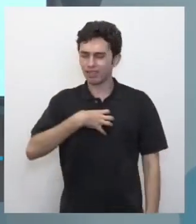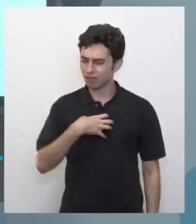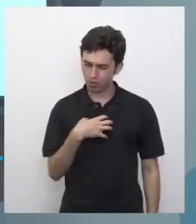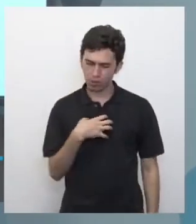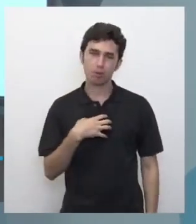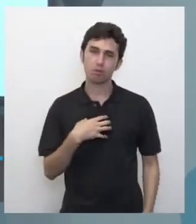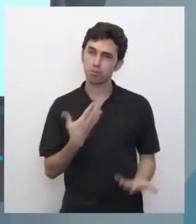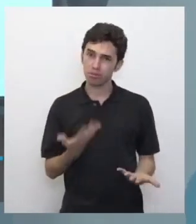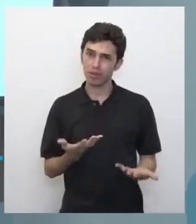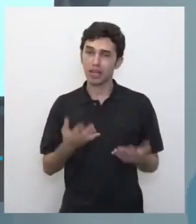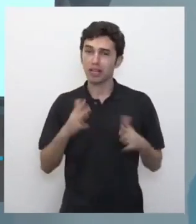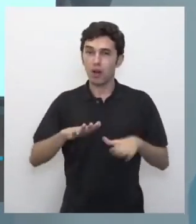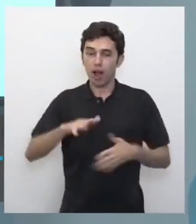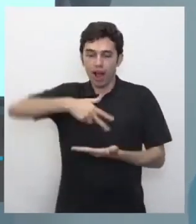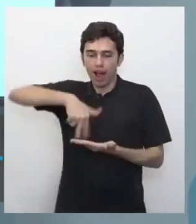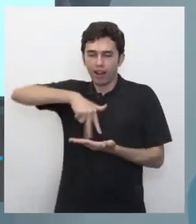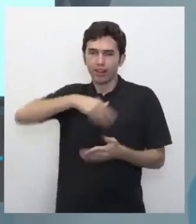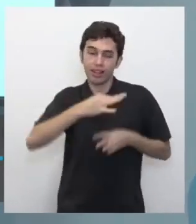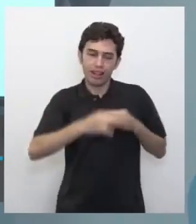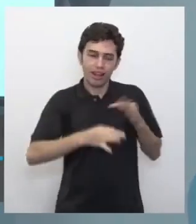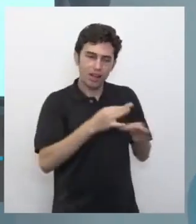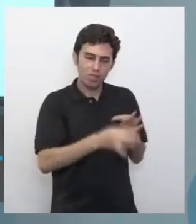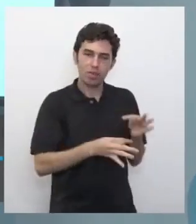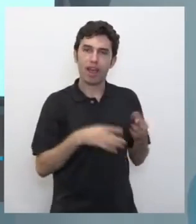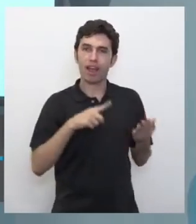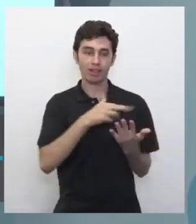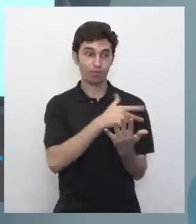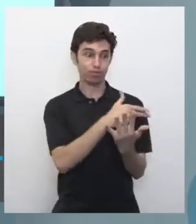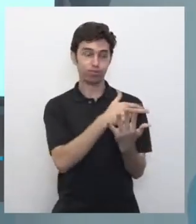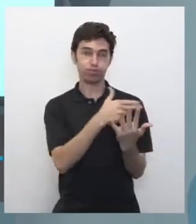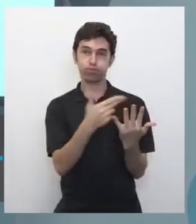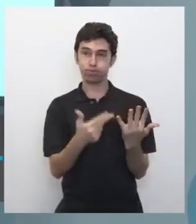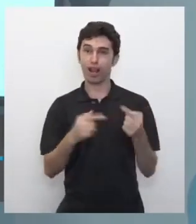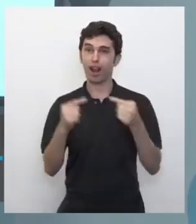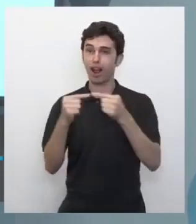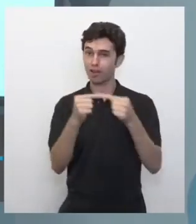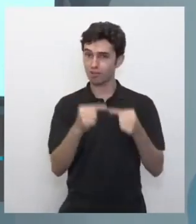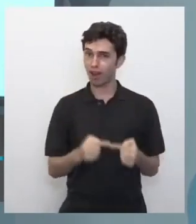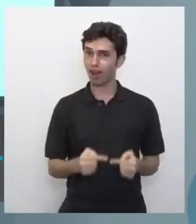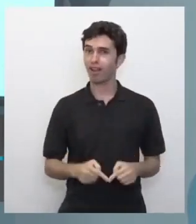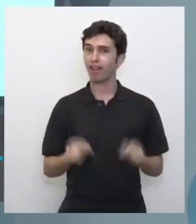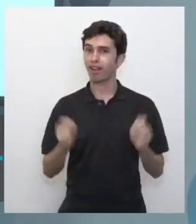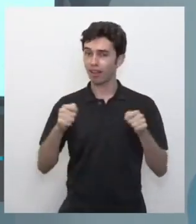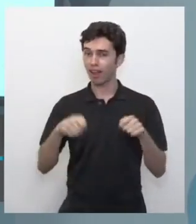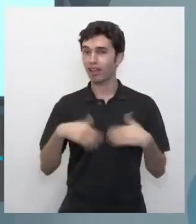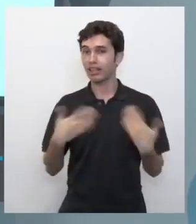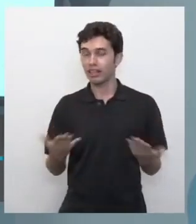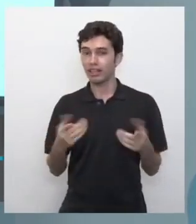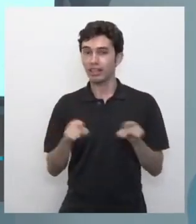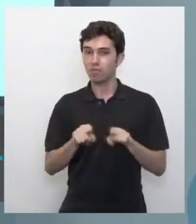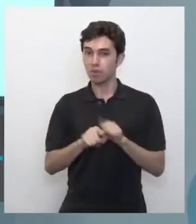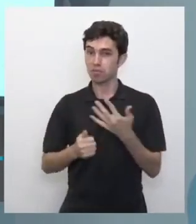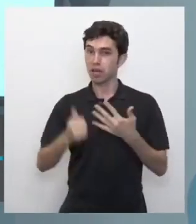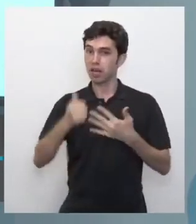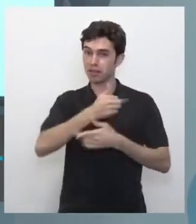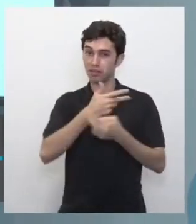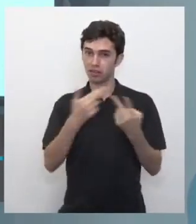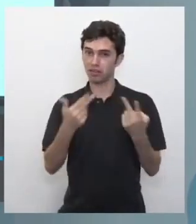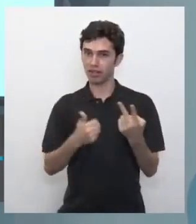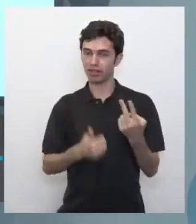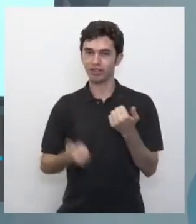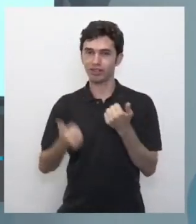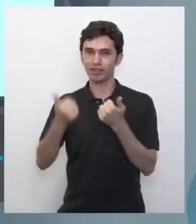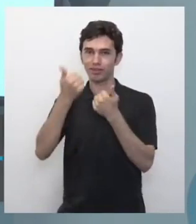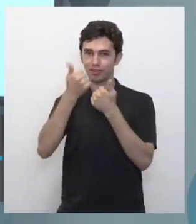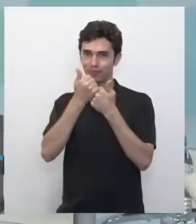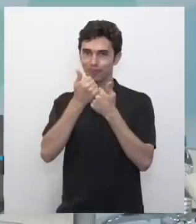dança-terapia, gente, ela tem, assim, uma gama vastíssima de aplicações, né, E Perfeito. com grandes benefícios. Perfeito. bom? Tá